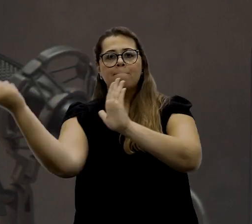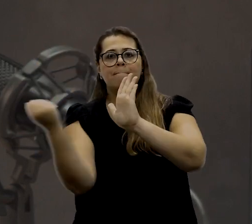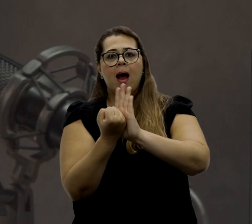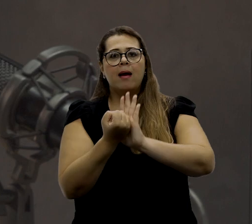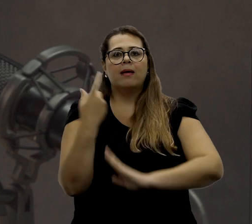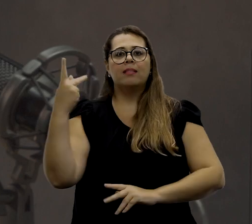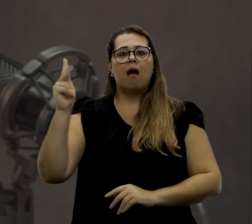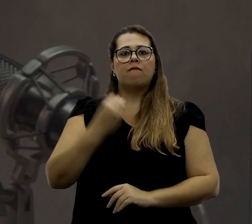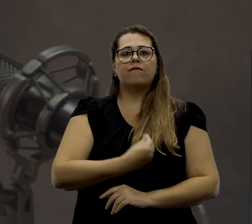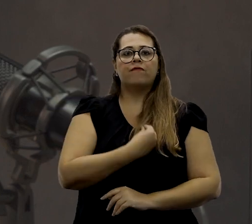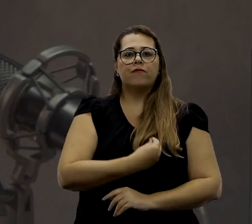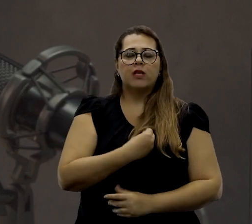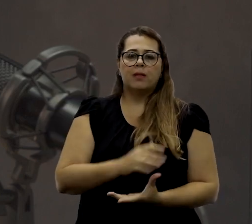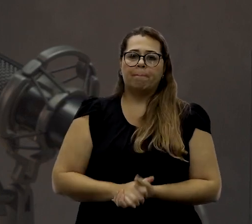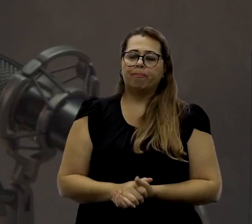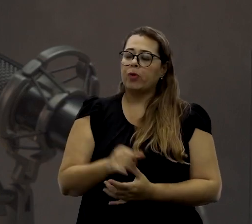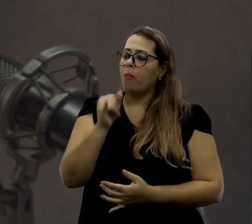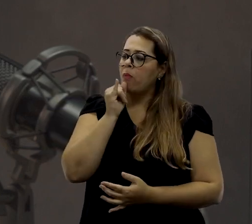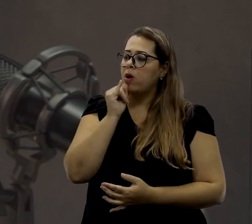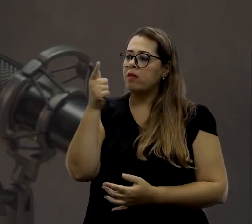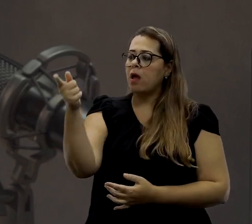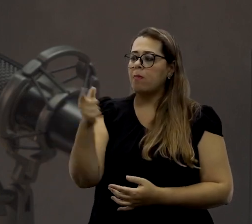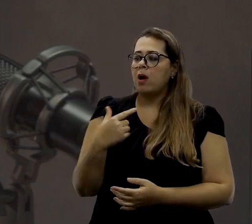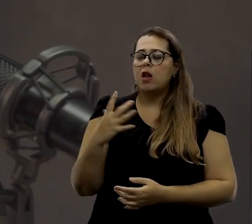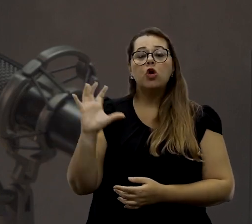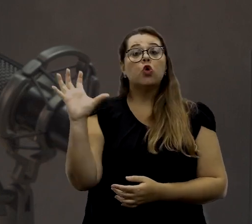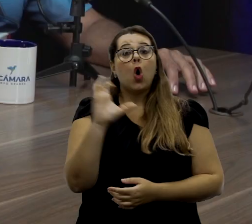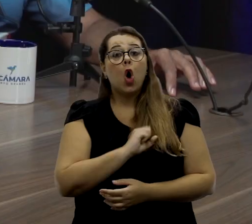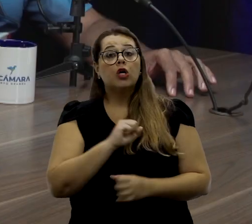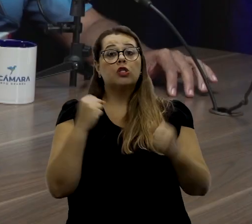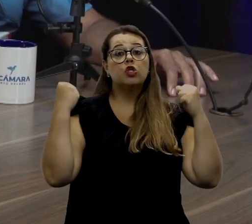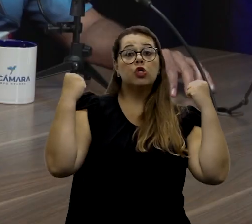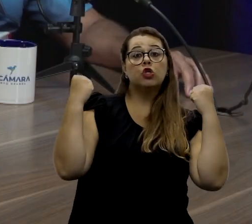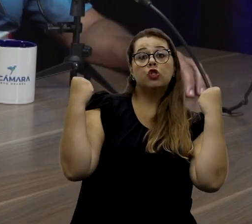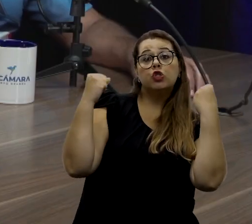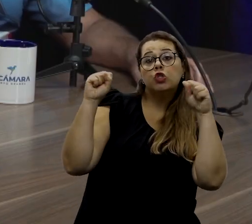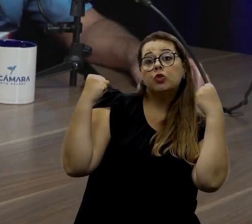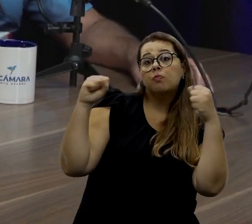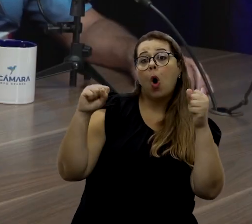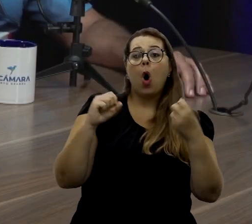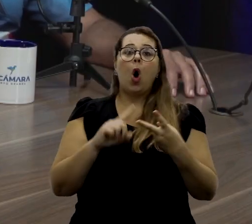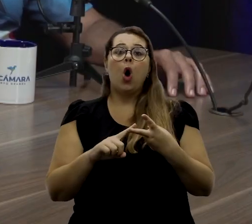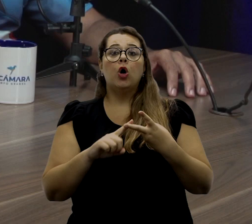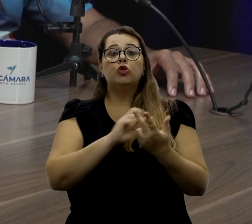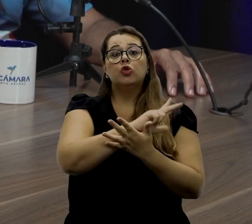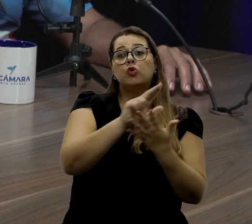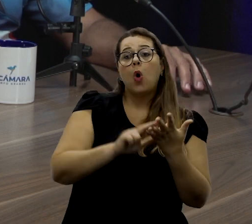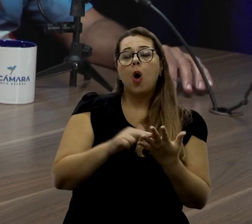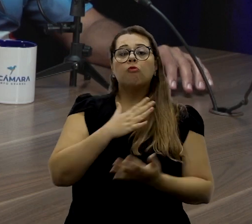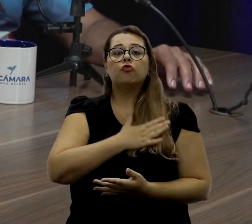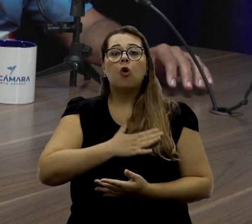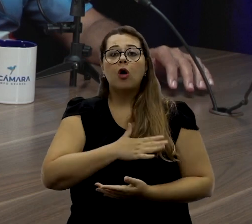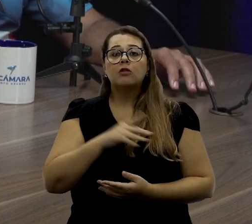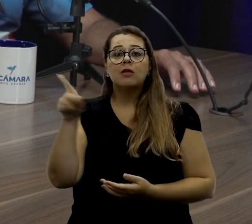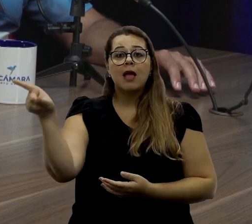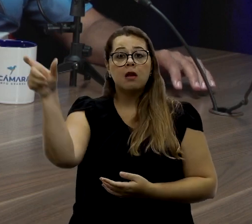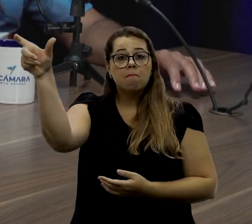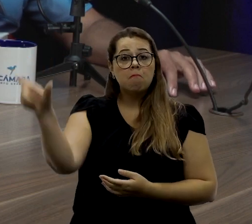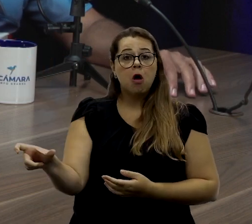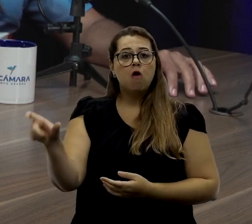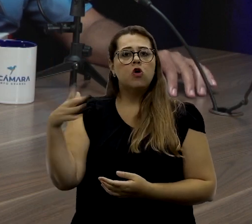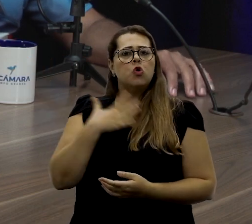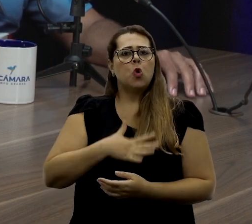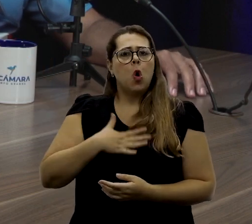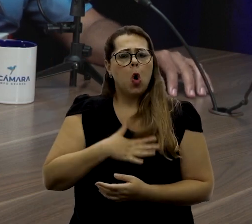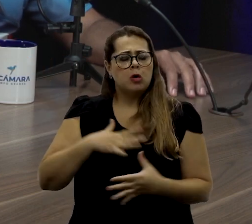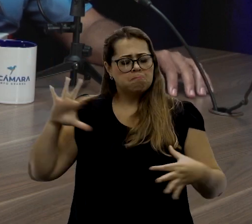alguma coisa, né? Então, tipo assim, eu gosto de tal coisa, eu gosto de esporte, eu gosto de não sei o quê. Quando o sujeito está